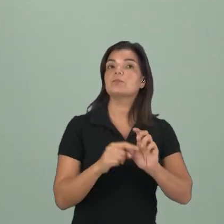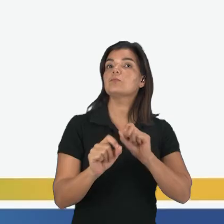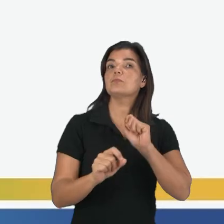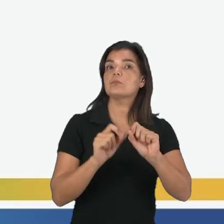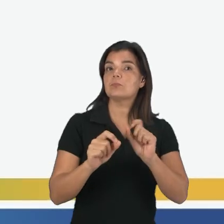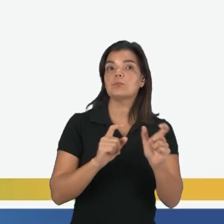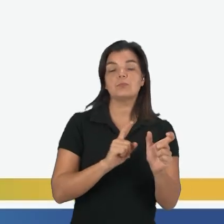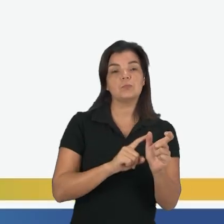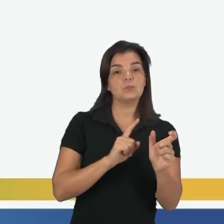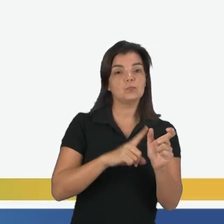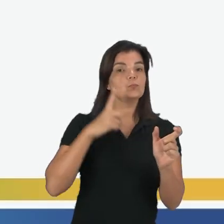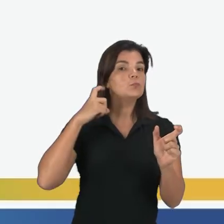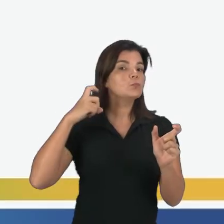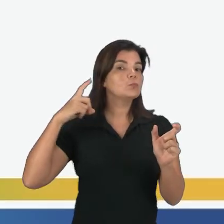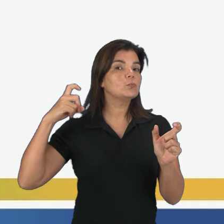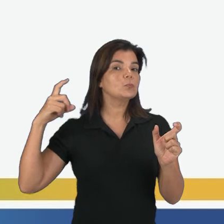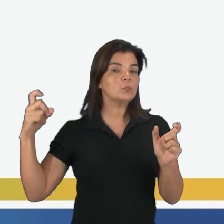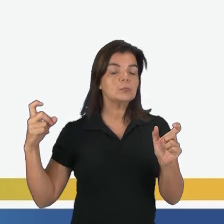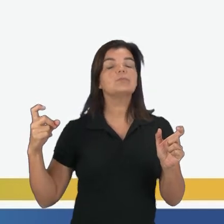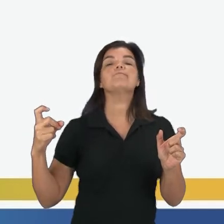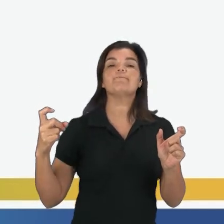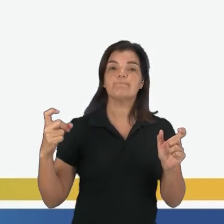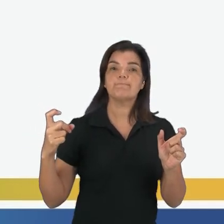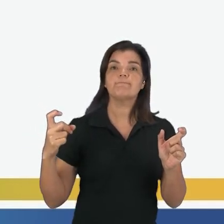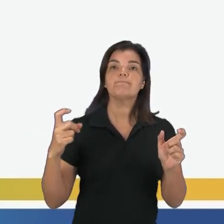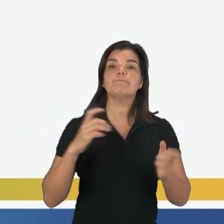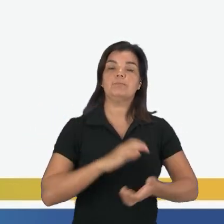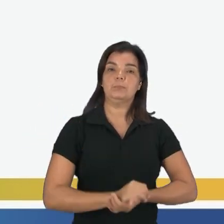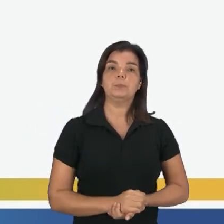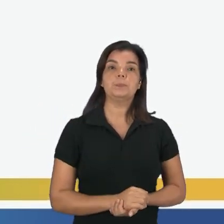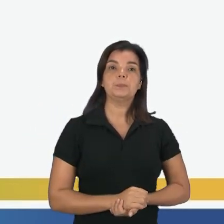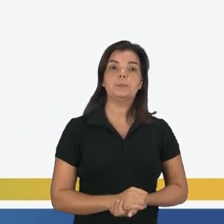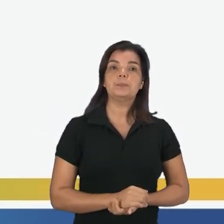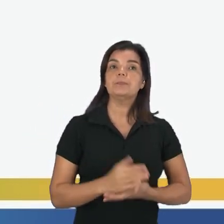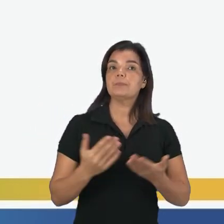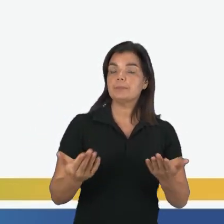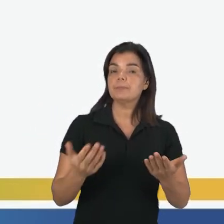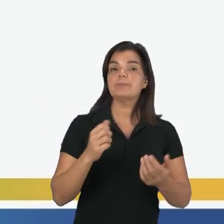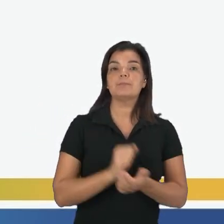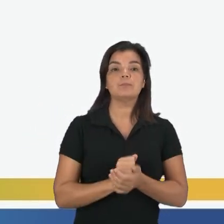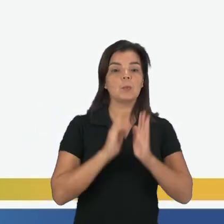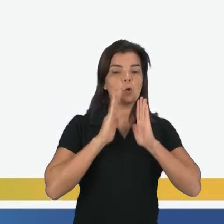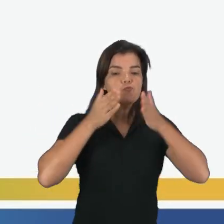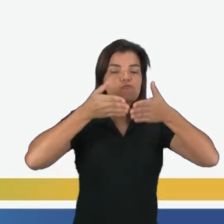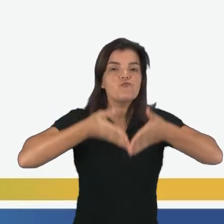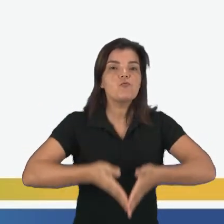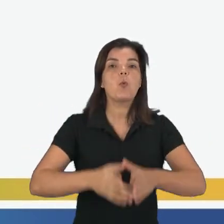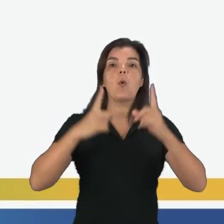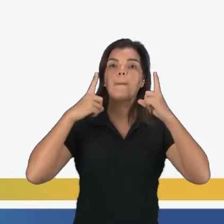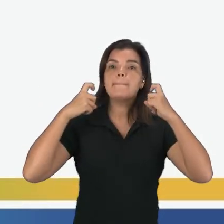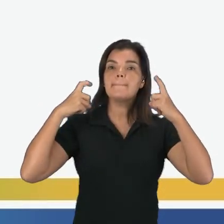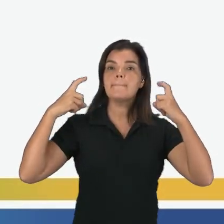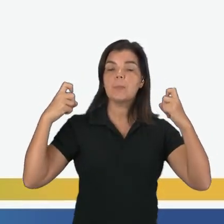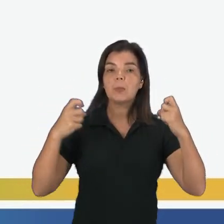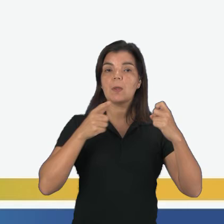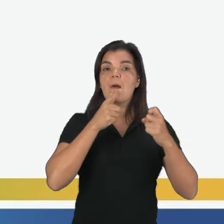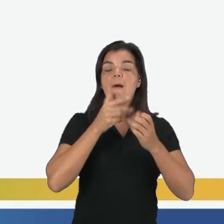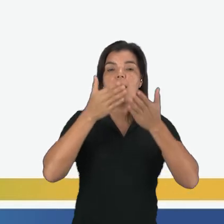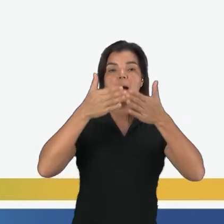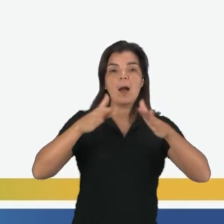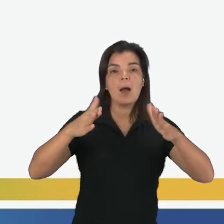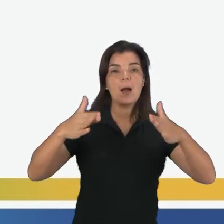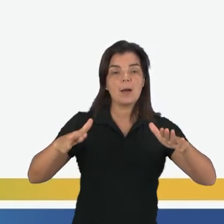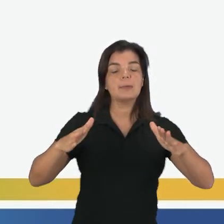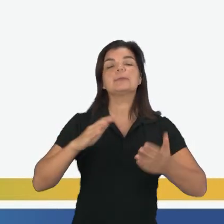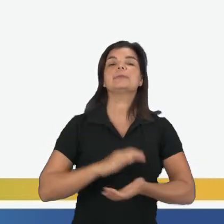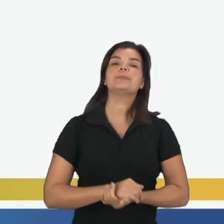meio de palavras um ruído ou um som, né? Então, tibum é o barulho que se faz quando alguém